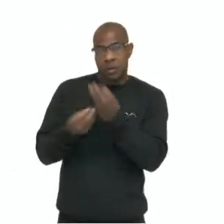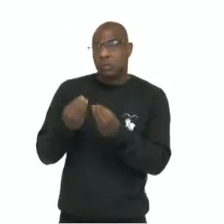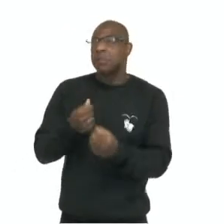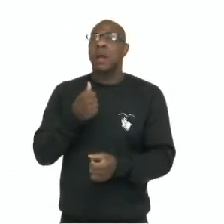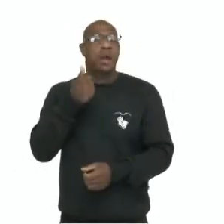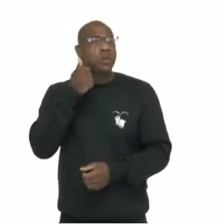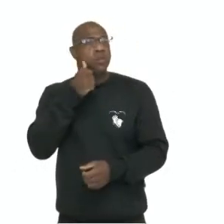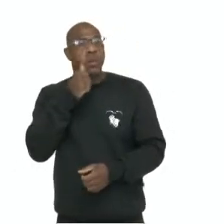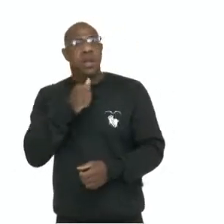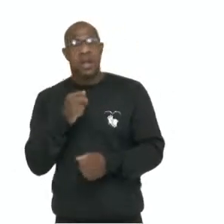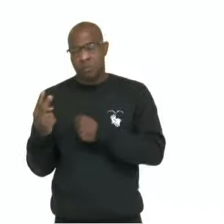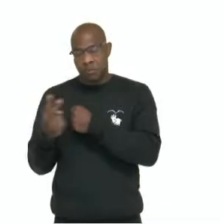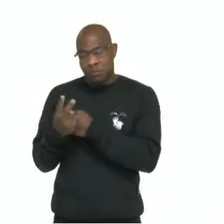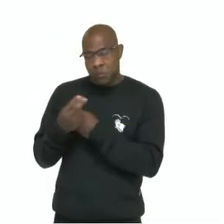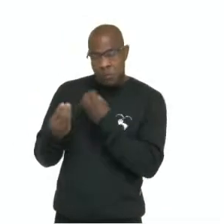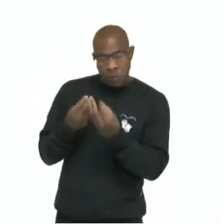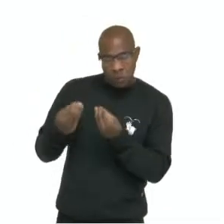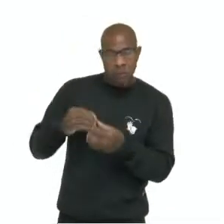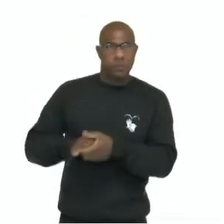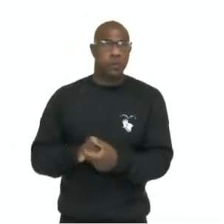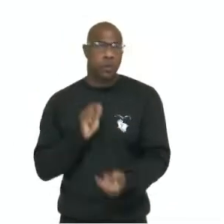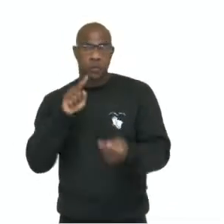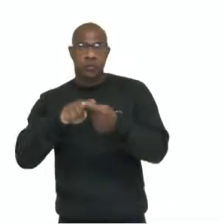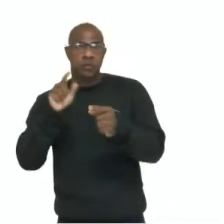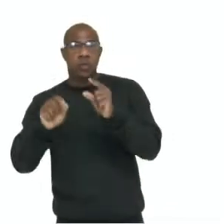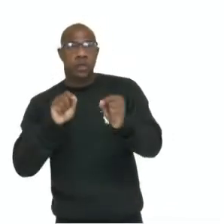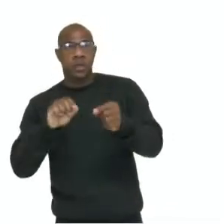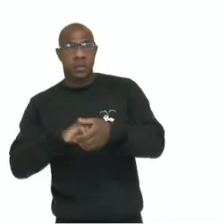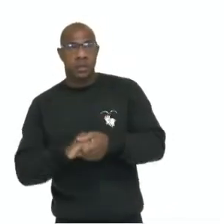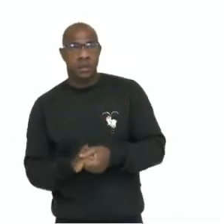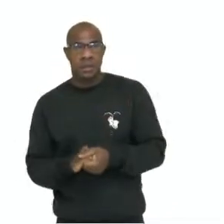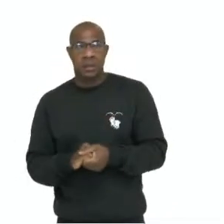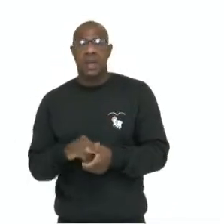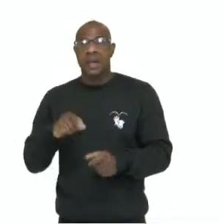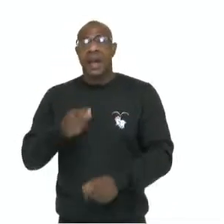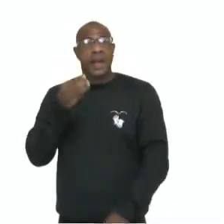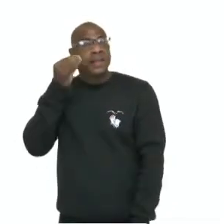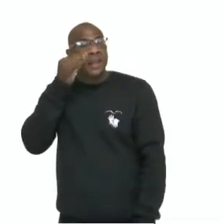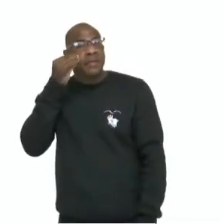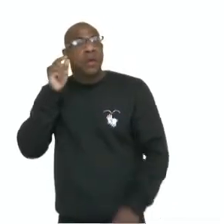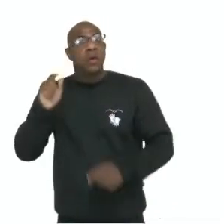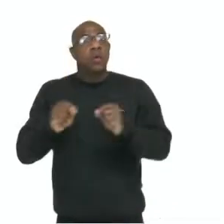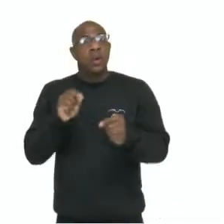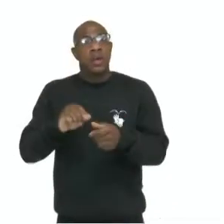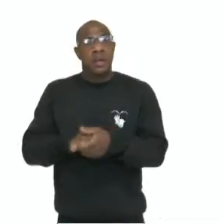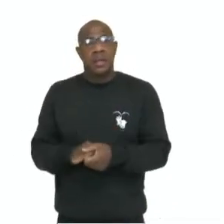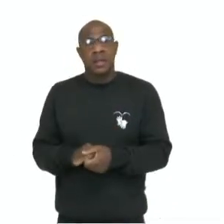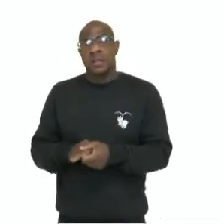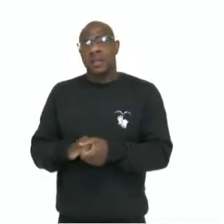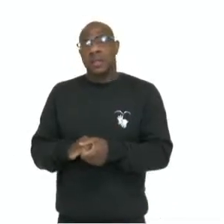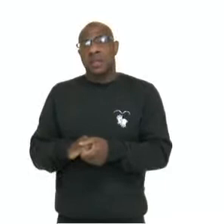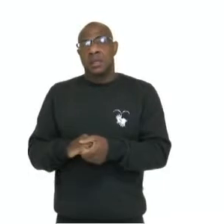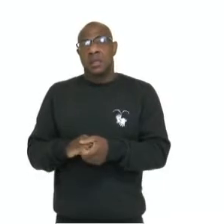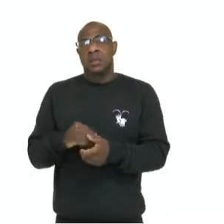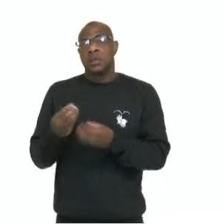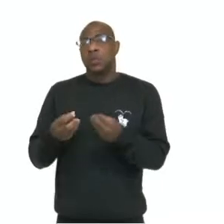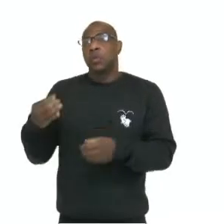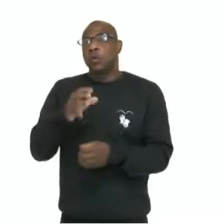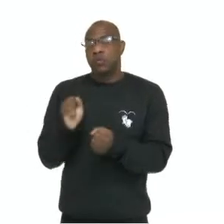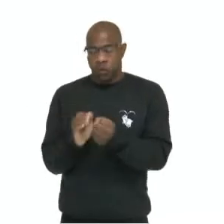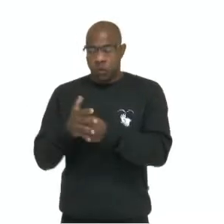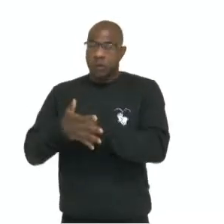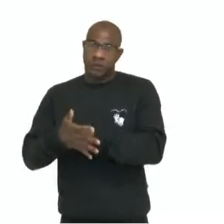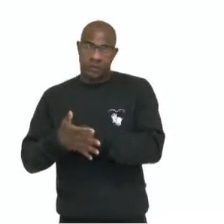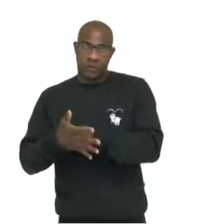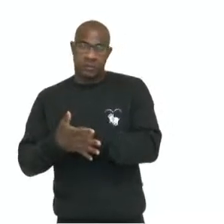mulheres. Então, o que é o objetivo deles? Eles querem testar se o mesmo ocorre com o SARS-CoV-2, o novo coronavírus,